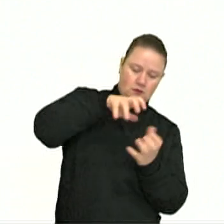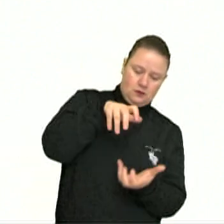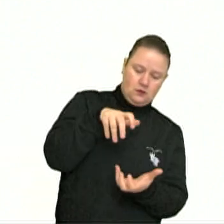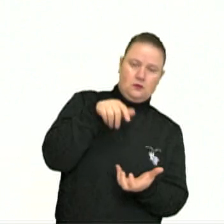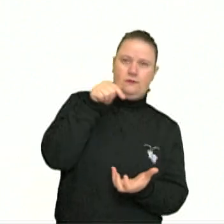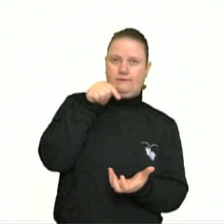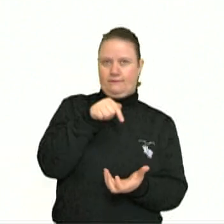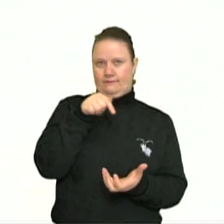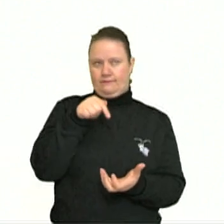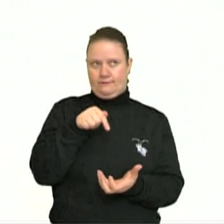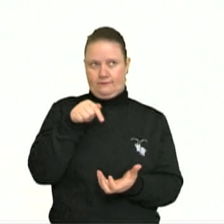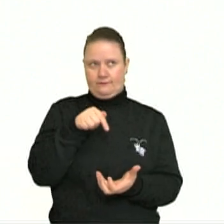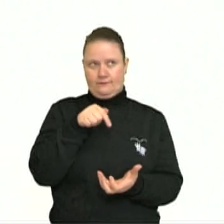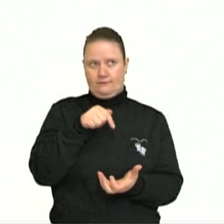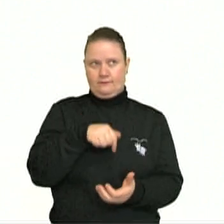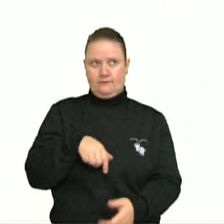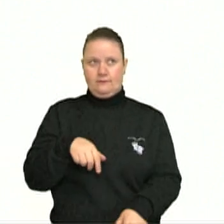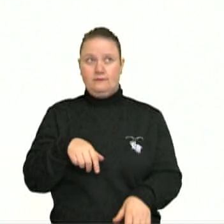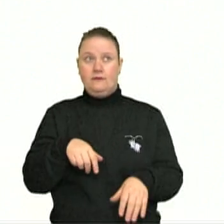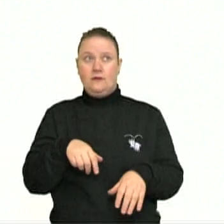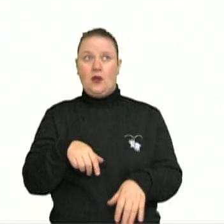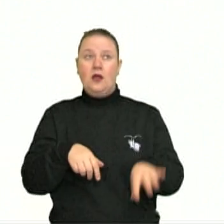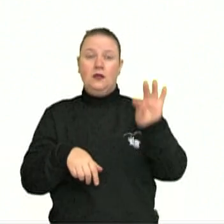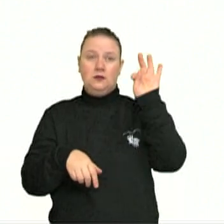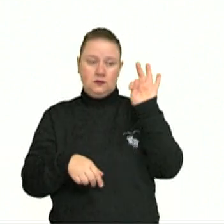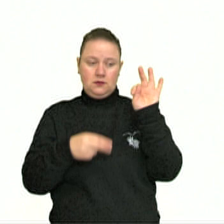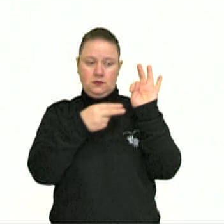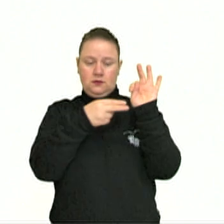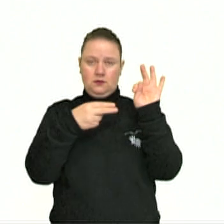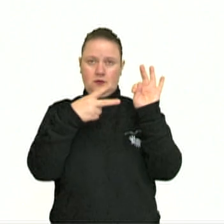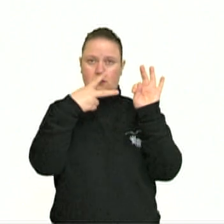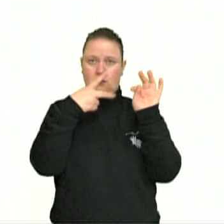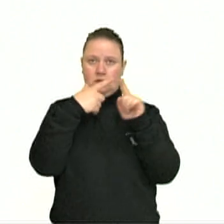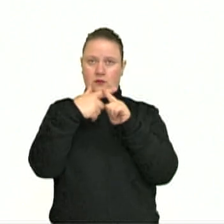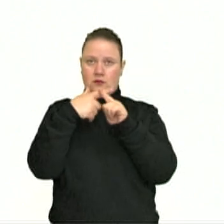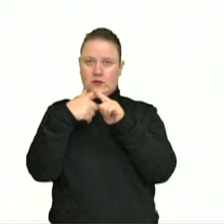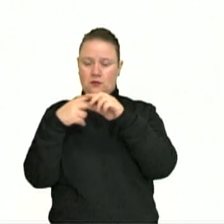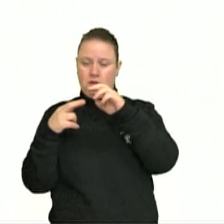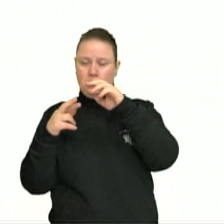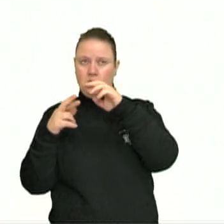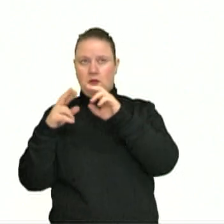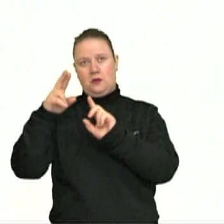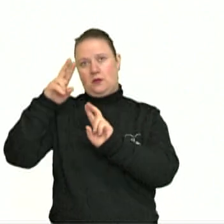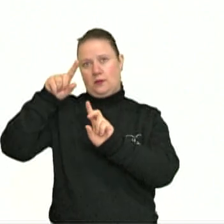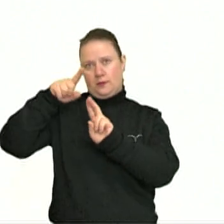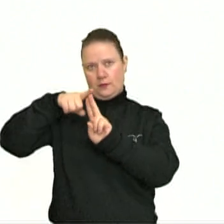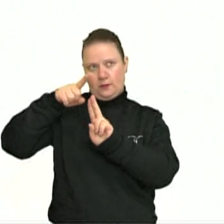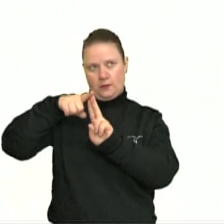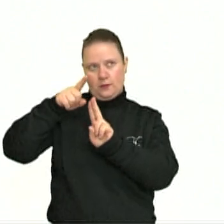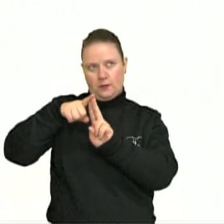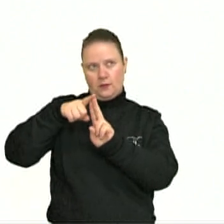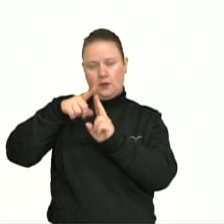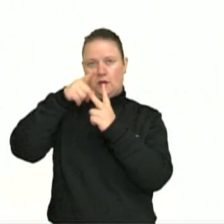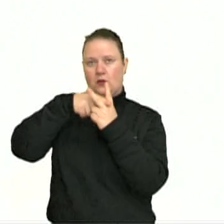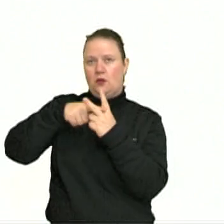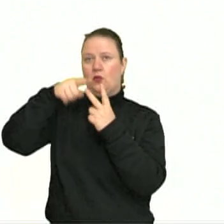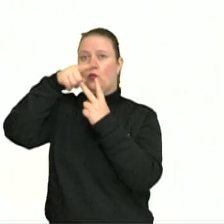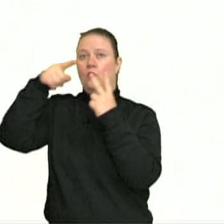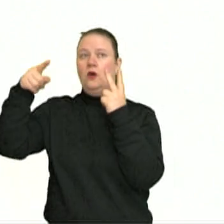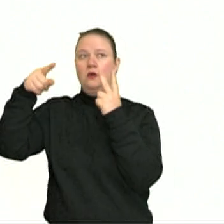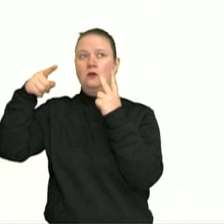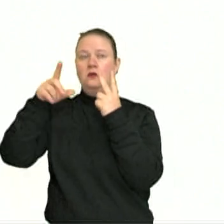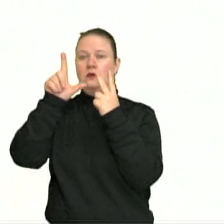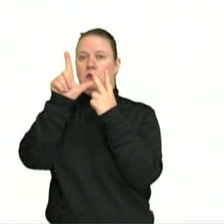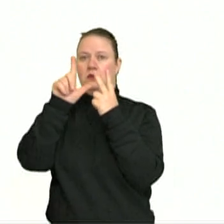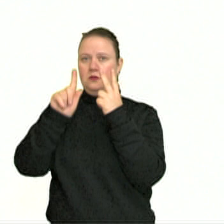que T é igual a 2π raiz de L sobre G. Substituindo o L por 4 e a gravidade como sendo 10,